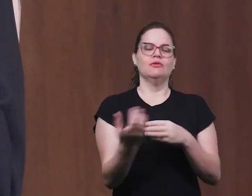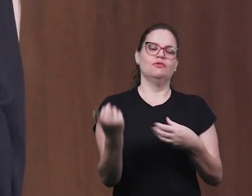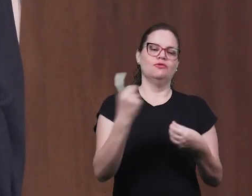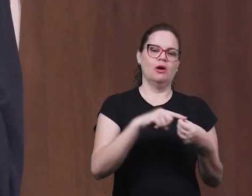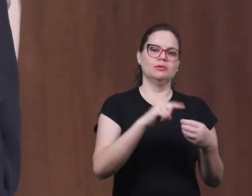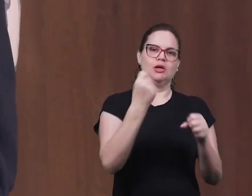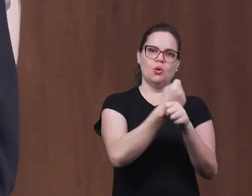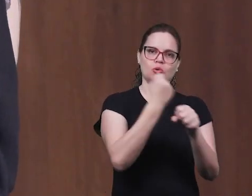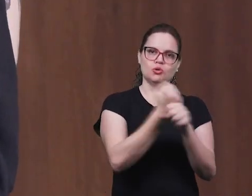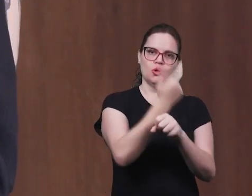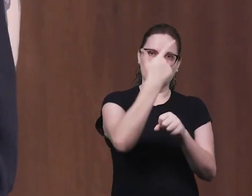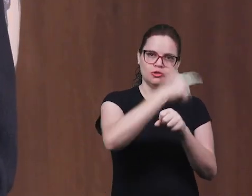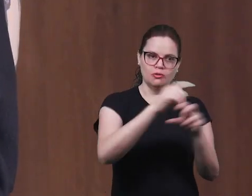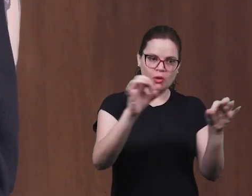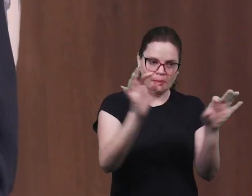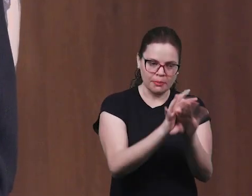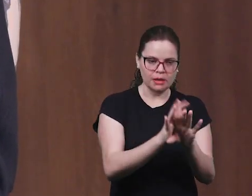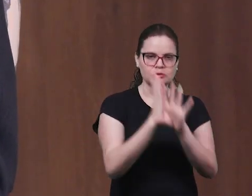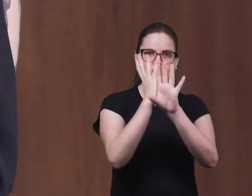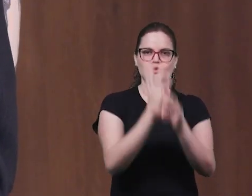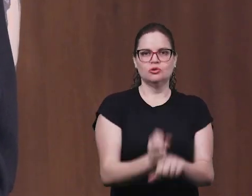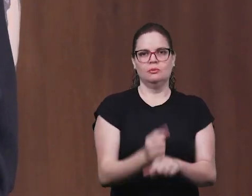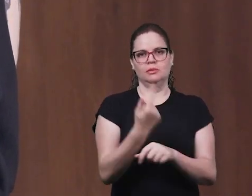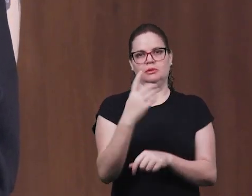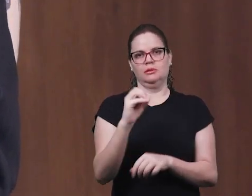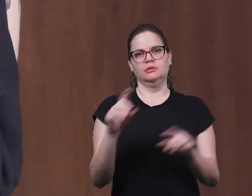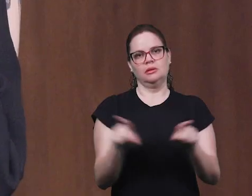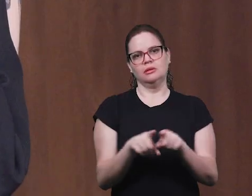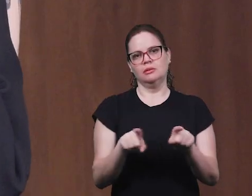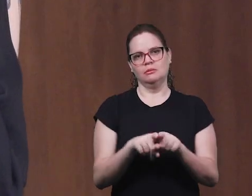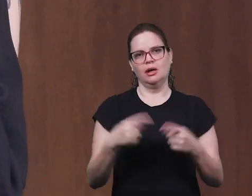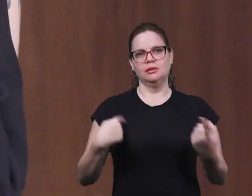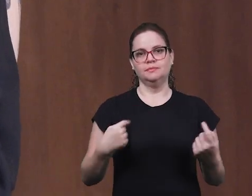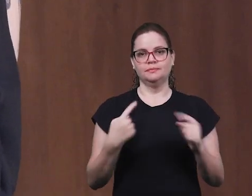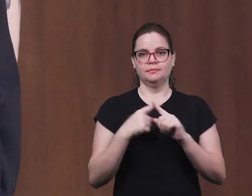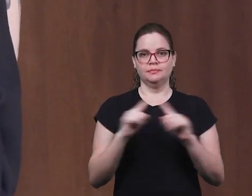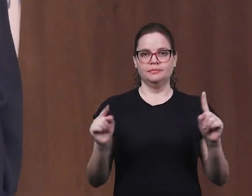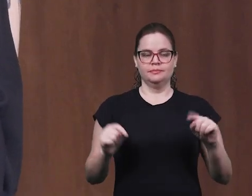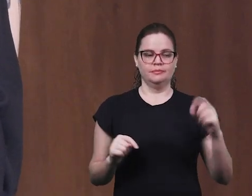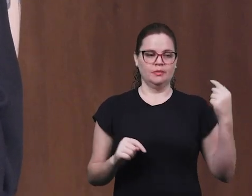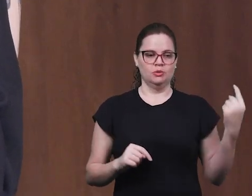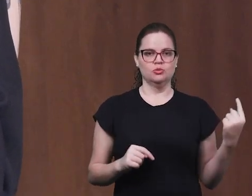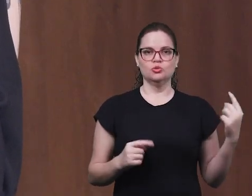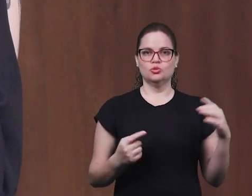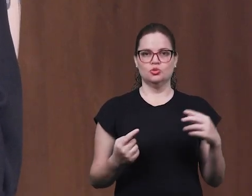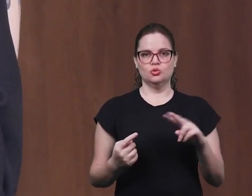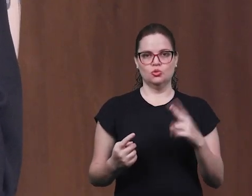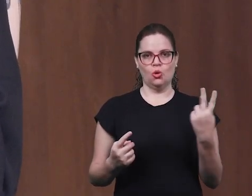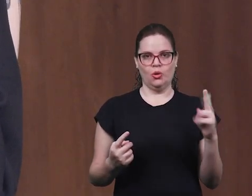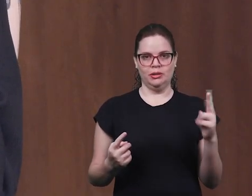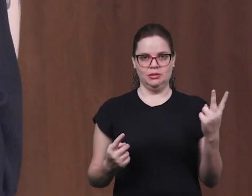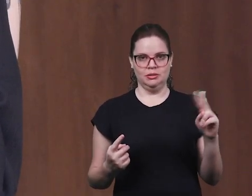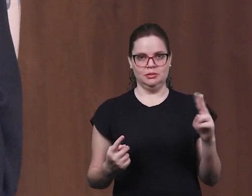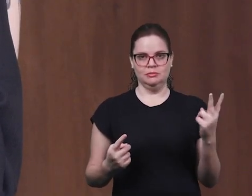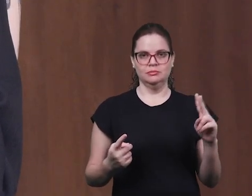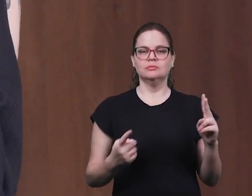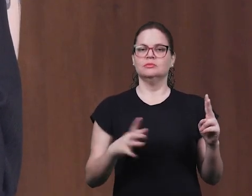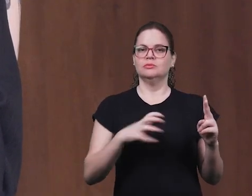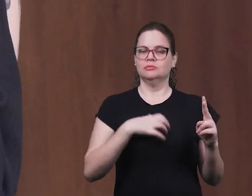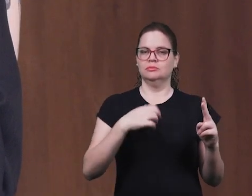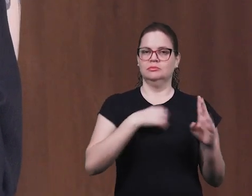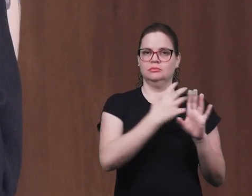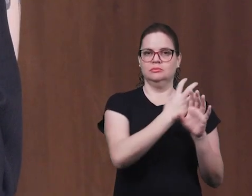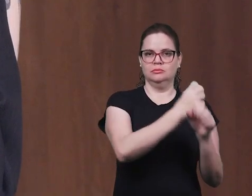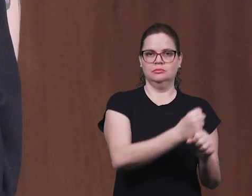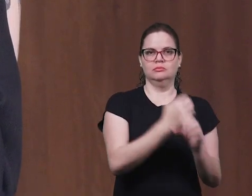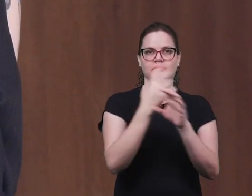marco profético que está aqui na palavra. Todas as duas datas, do início da primeira leva, a